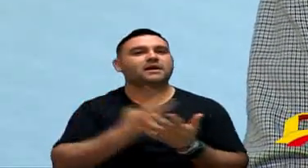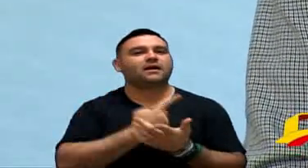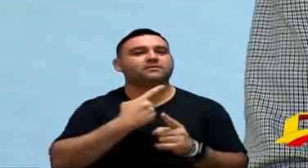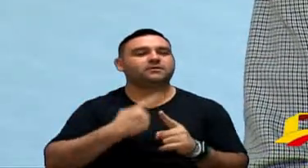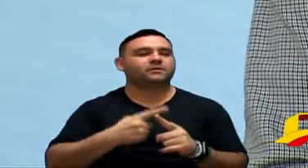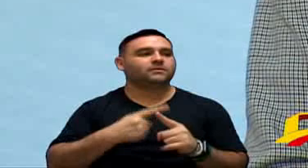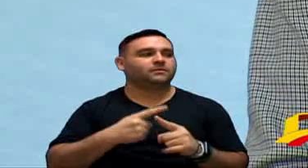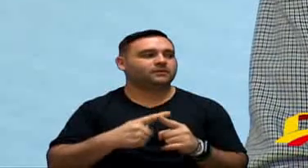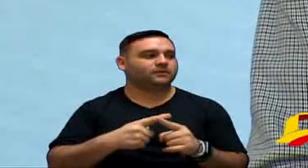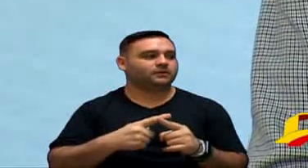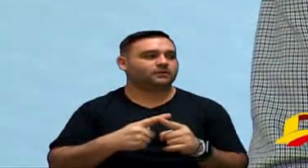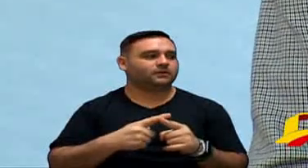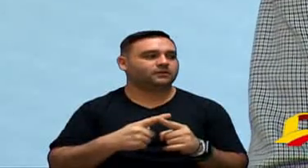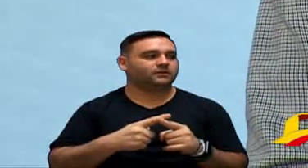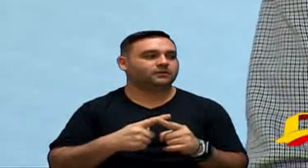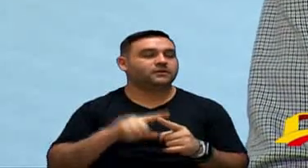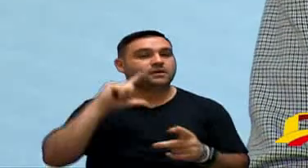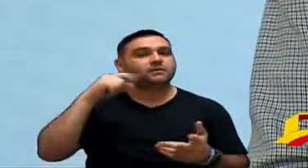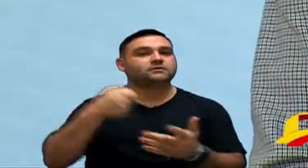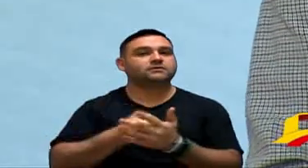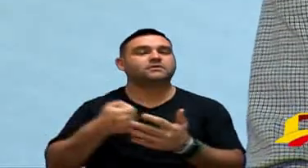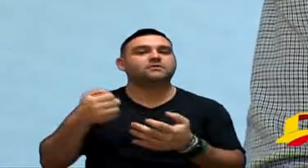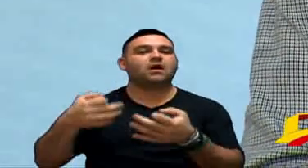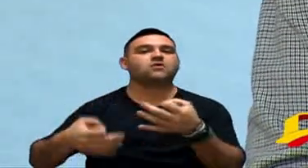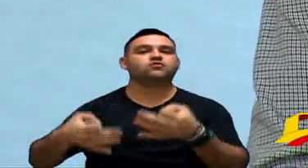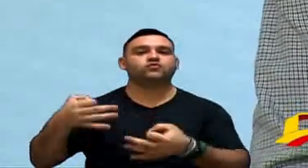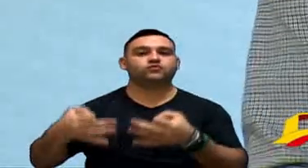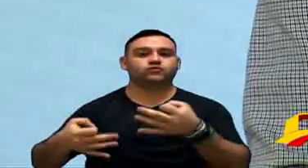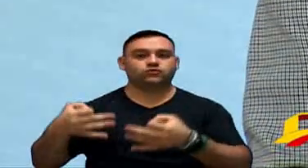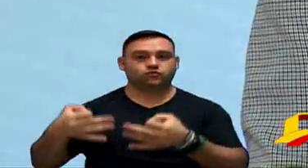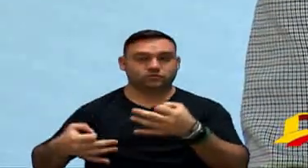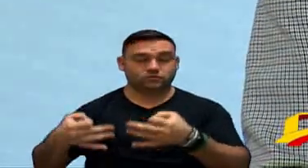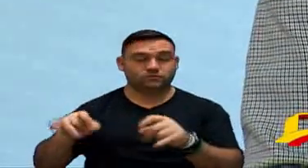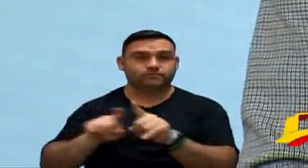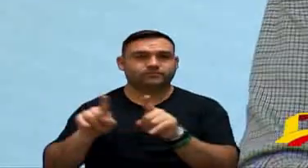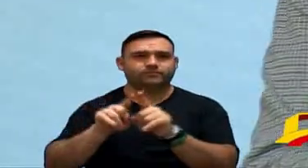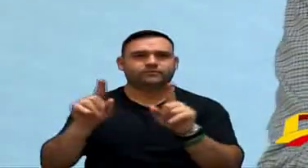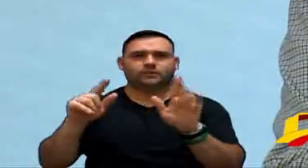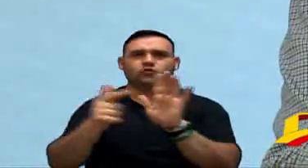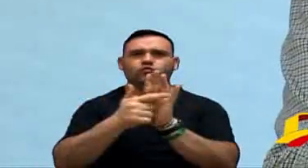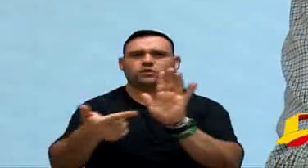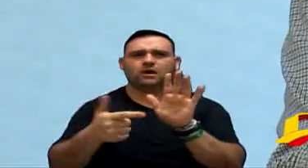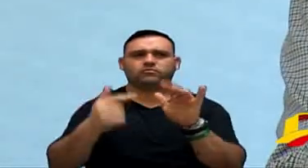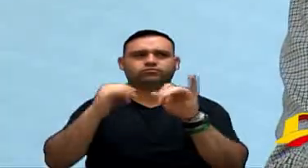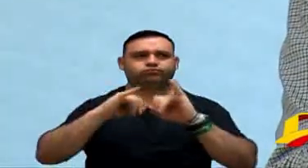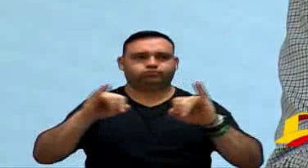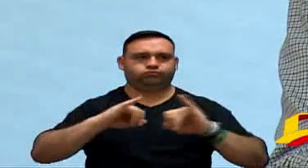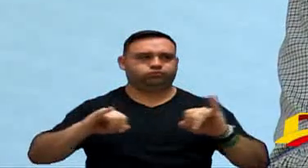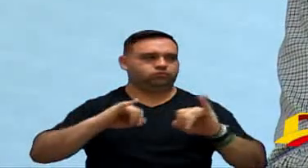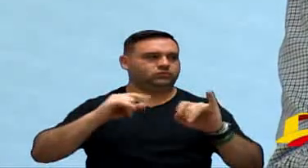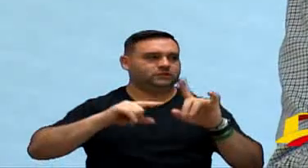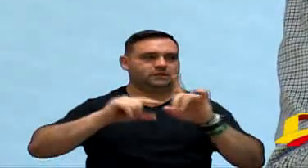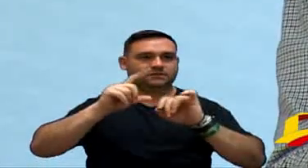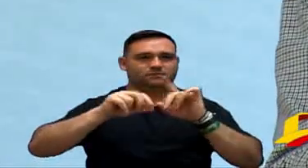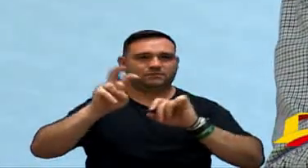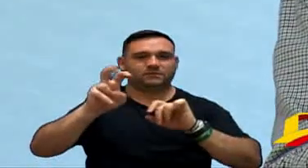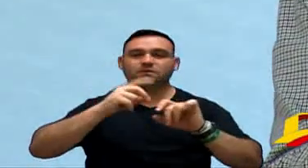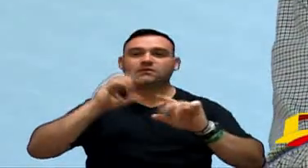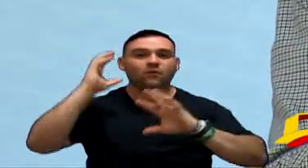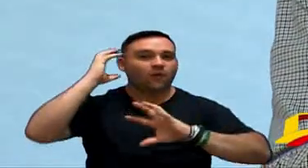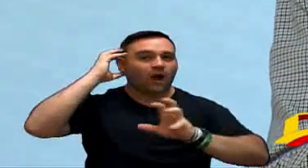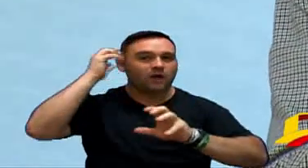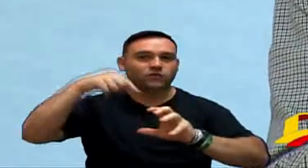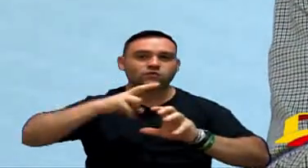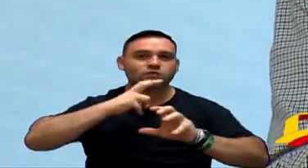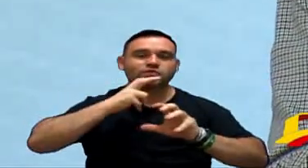relação a decisão da justiça inclusive nas manchetes hoje do Jornal Cruzeiro do Sul não ouvi as